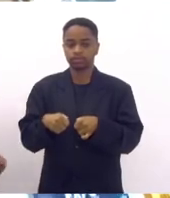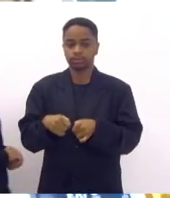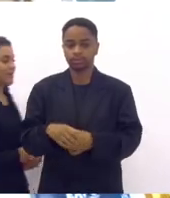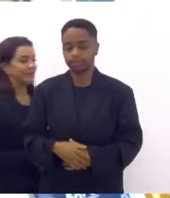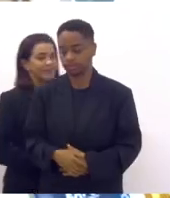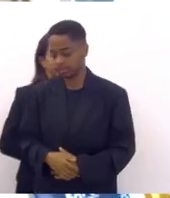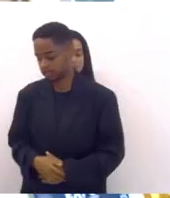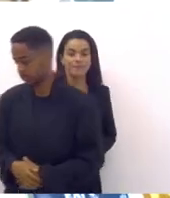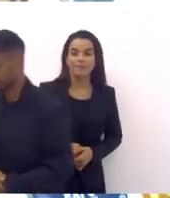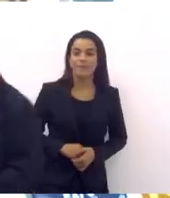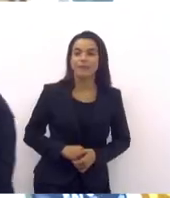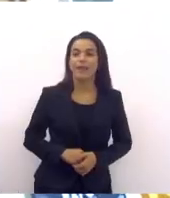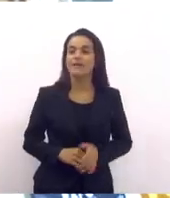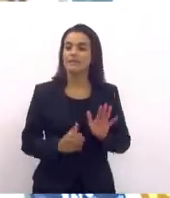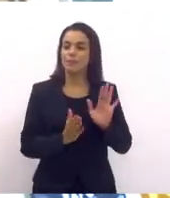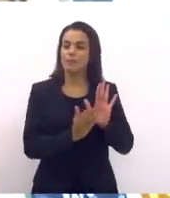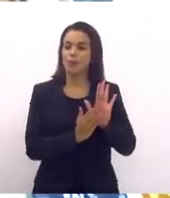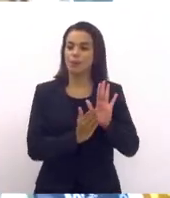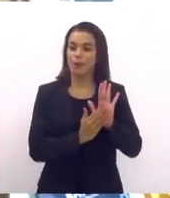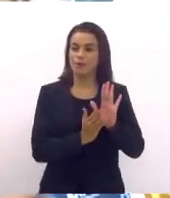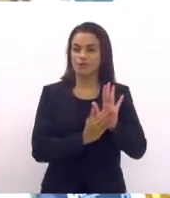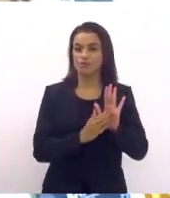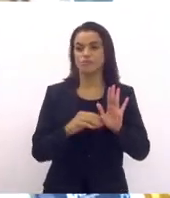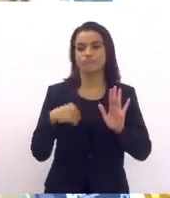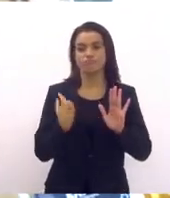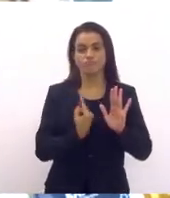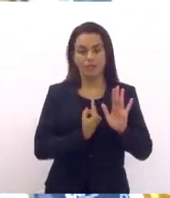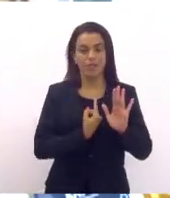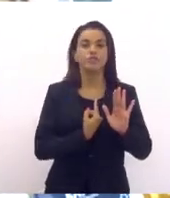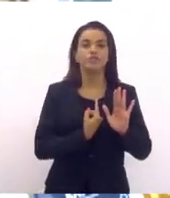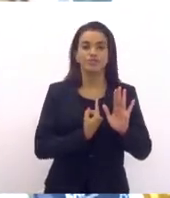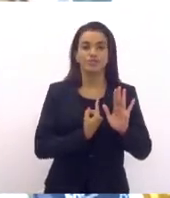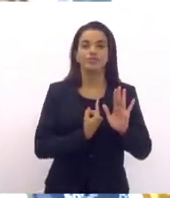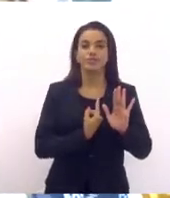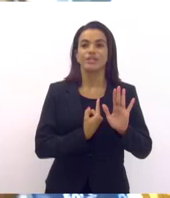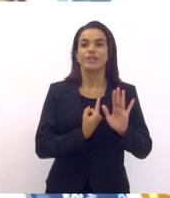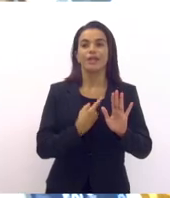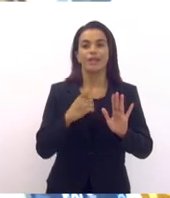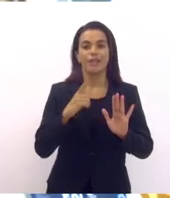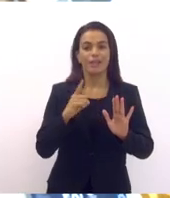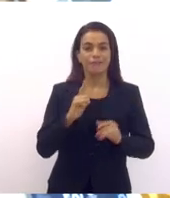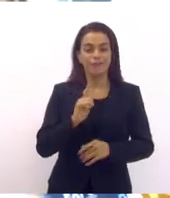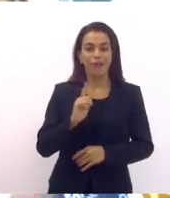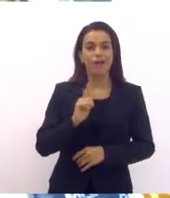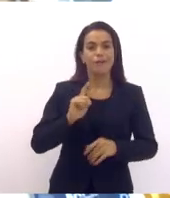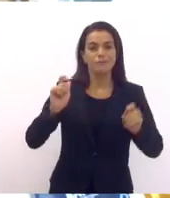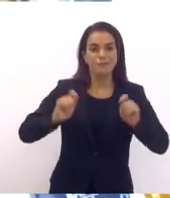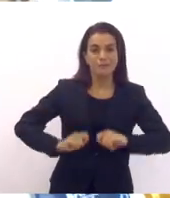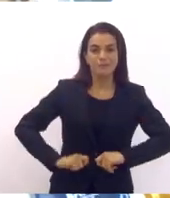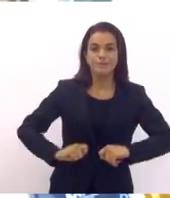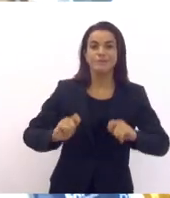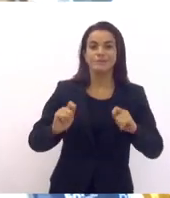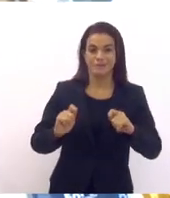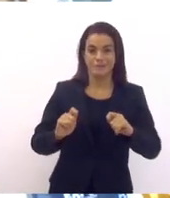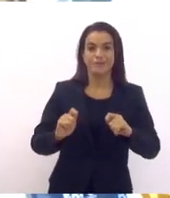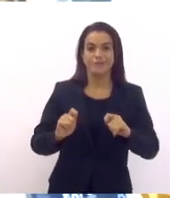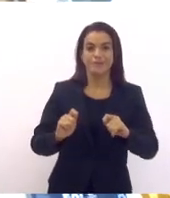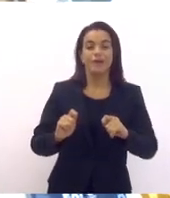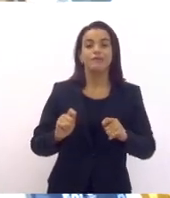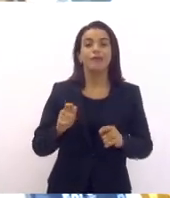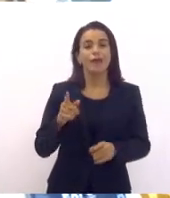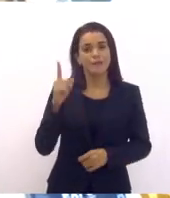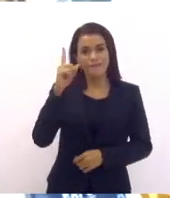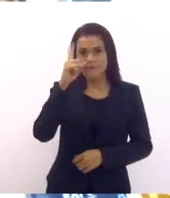e essa essa proposta de que a gente tá dando para que as pessoas tenham essa possibilidade mais uma que é muito